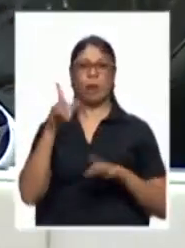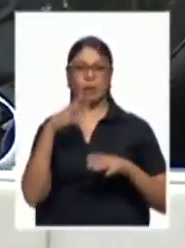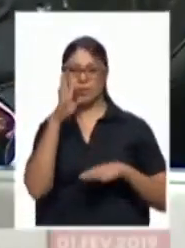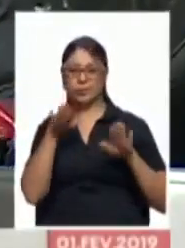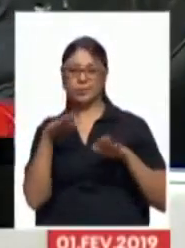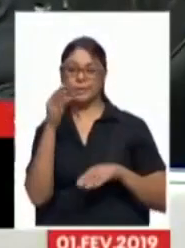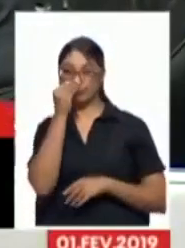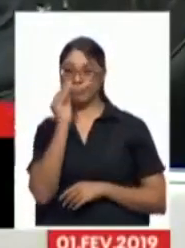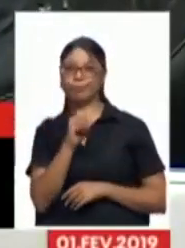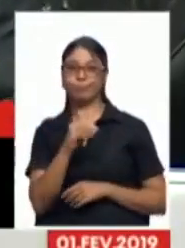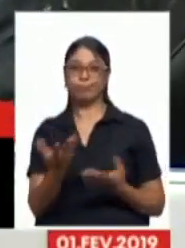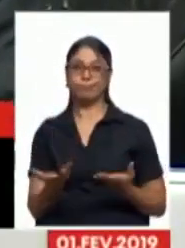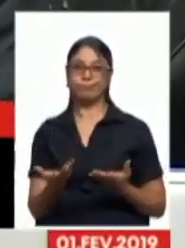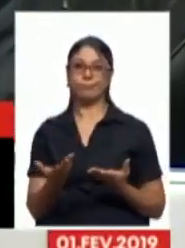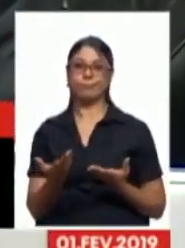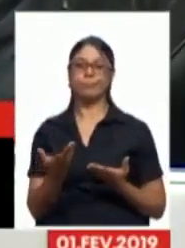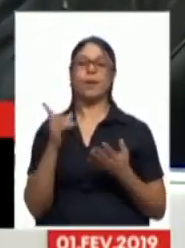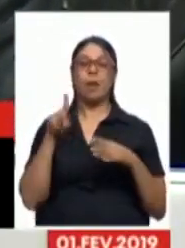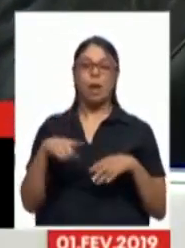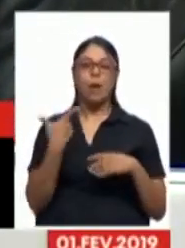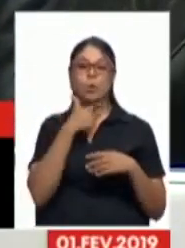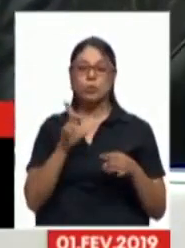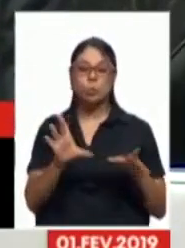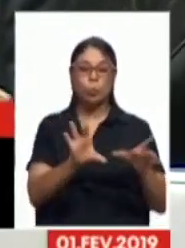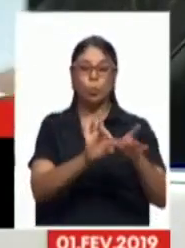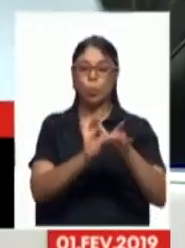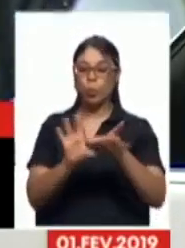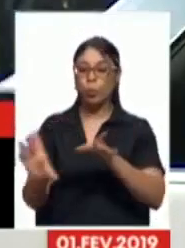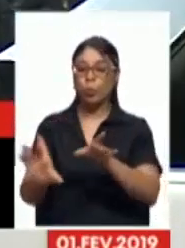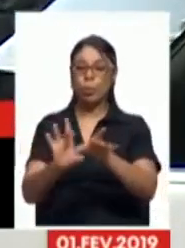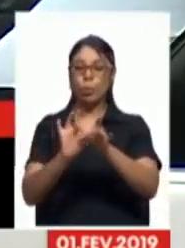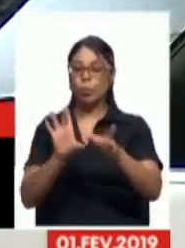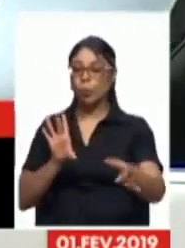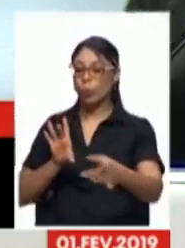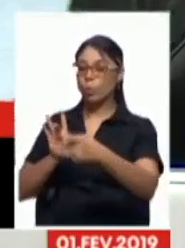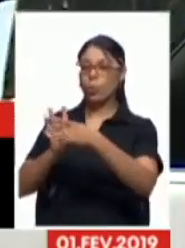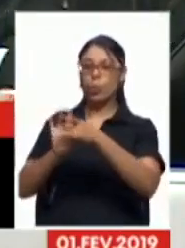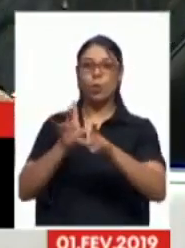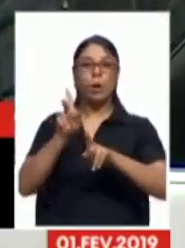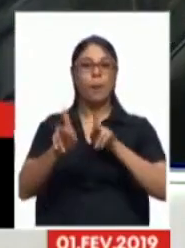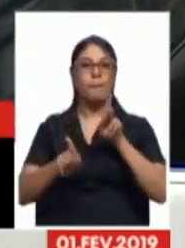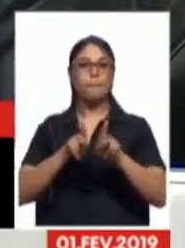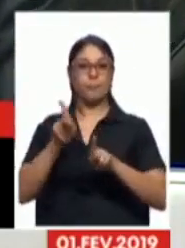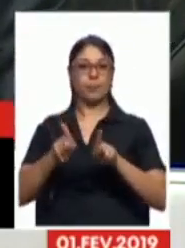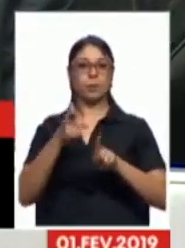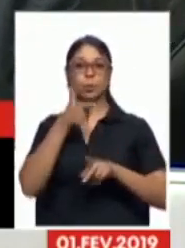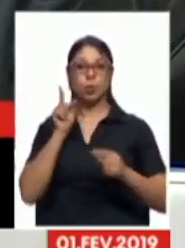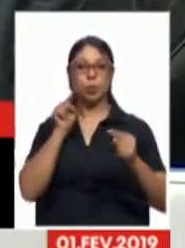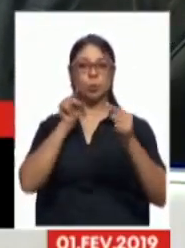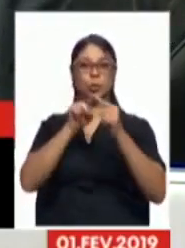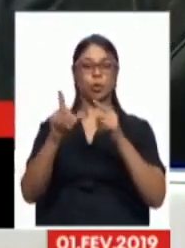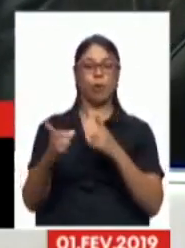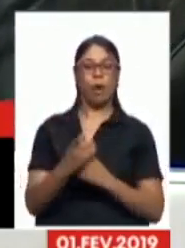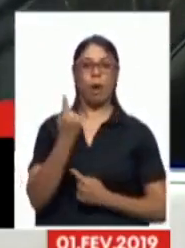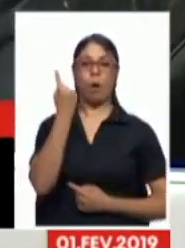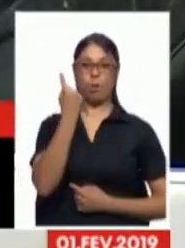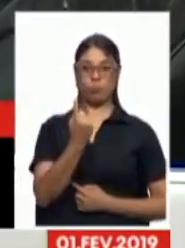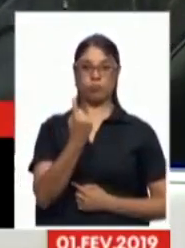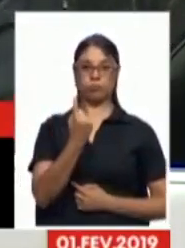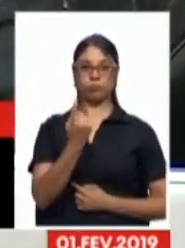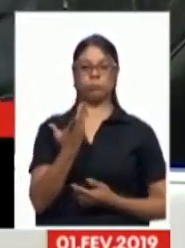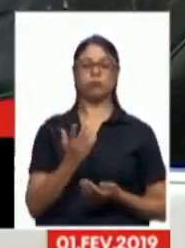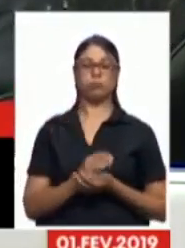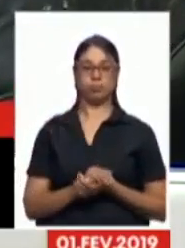a habilidade de conectar pessoas em torno de um objetivo comum. A cada dificuldade ou